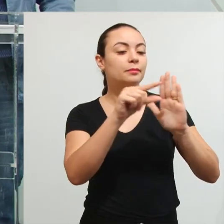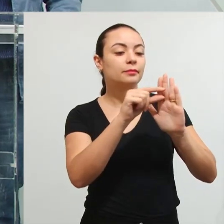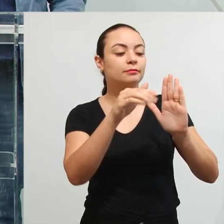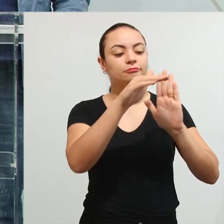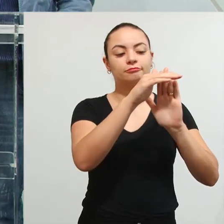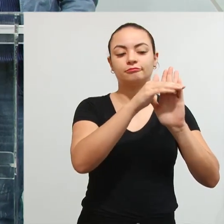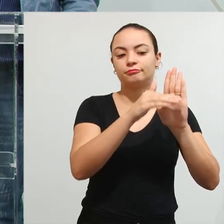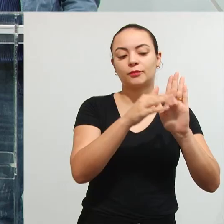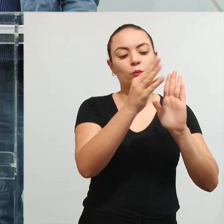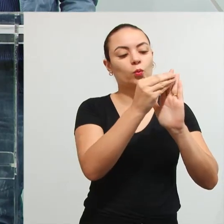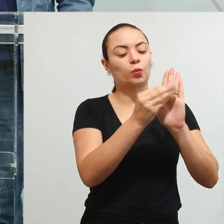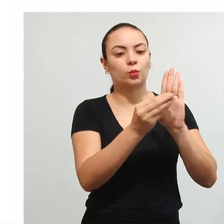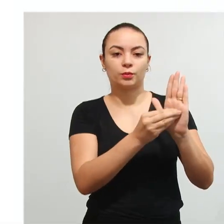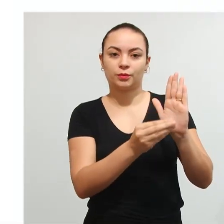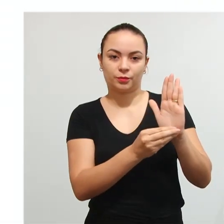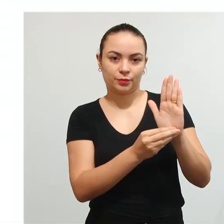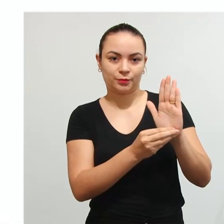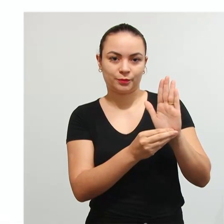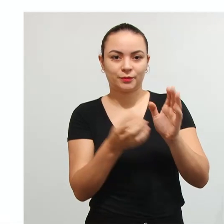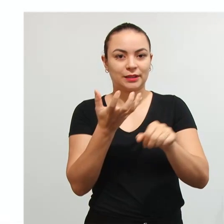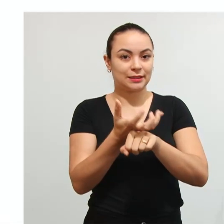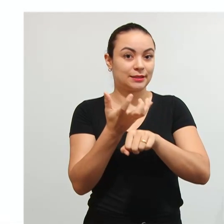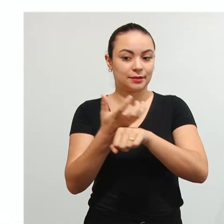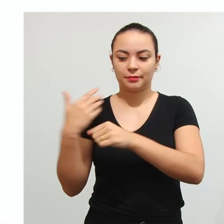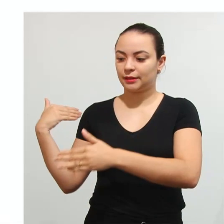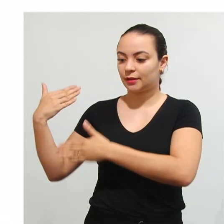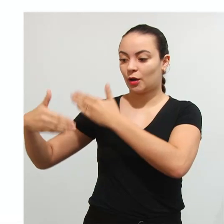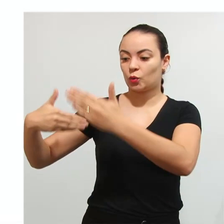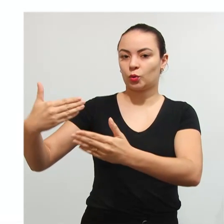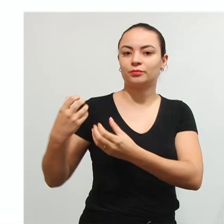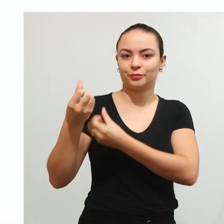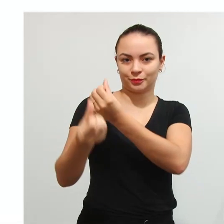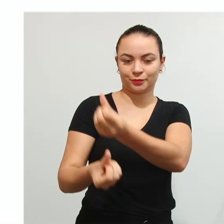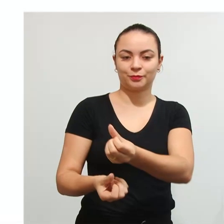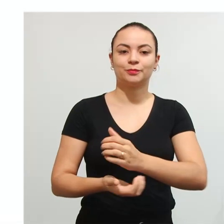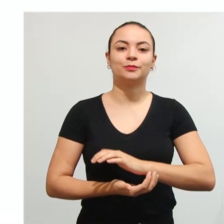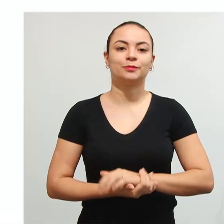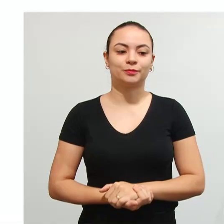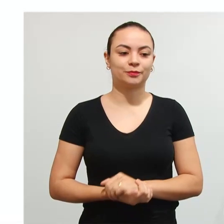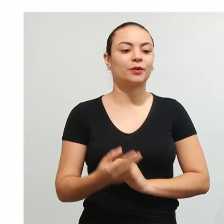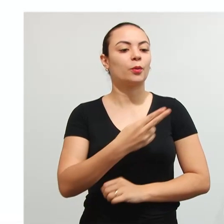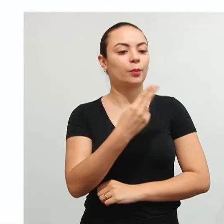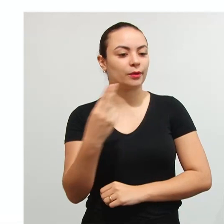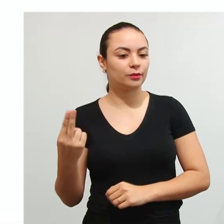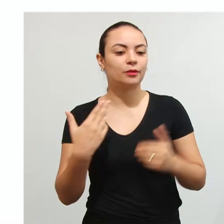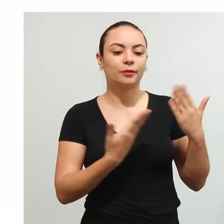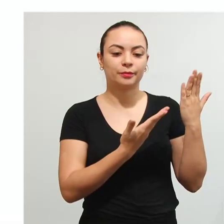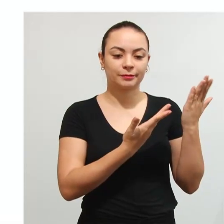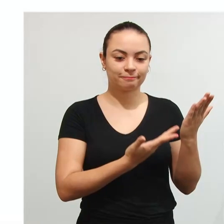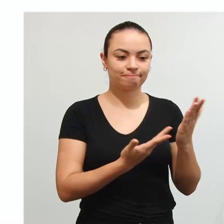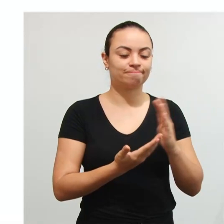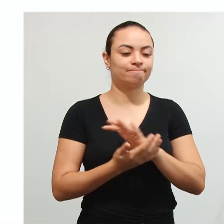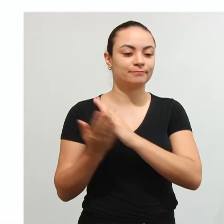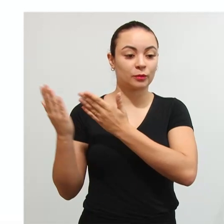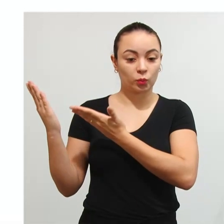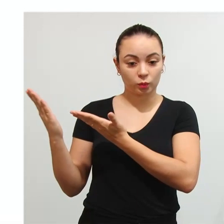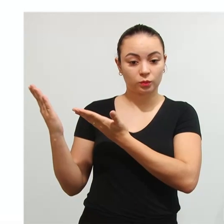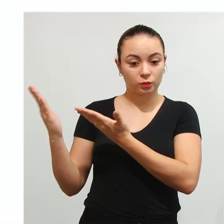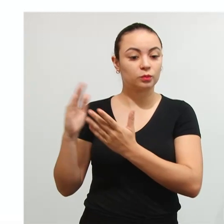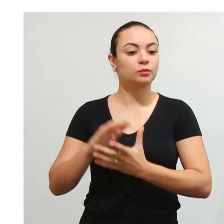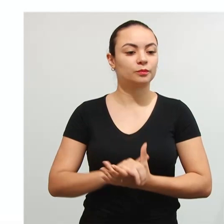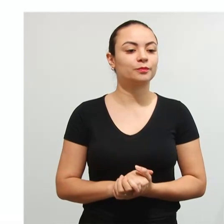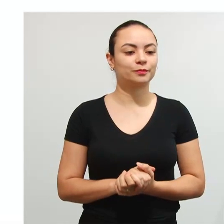semestre. Então, me chamo Rafael Nink de Carvalho, eu sou graduado em Matemática, isso